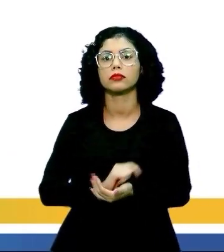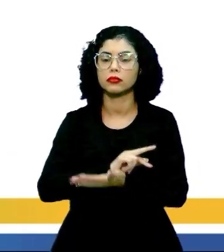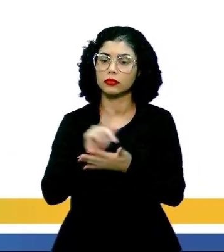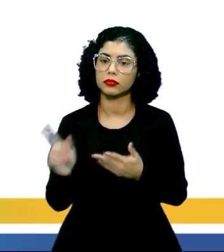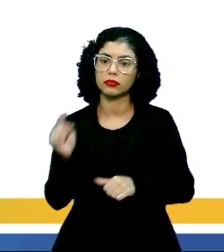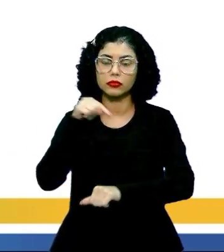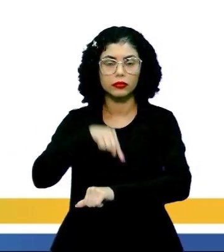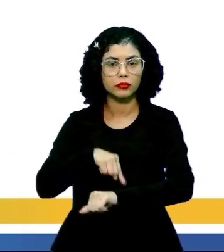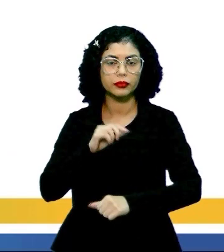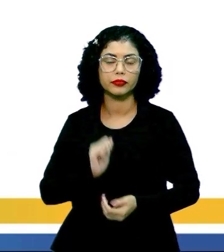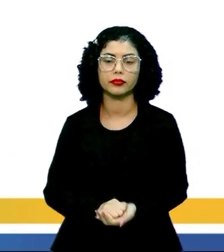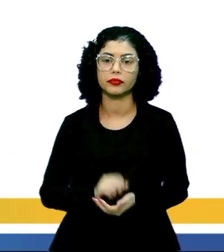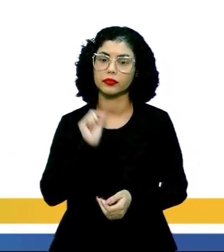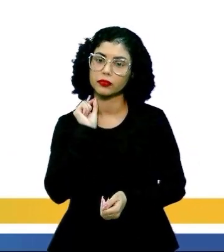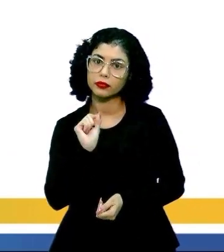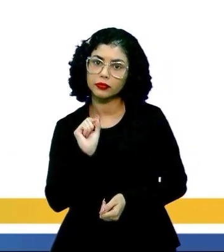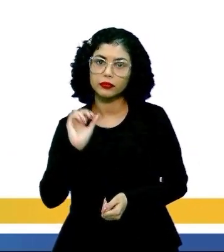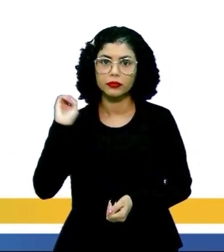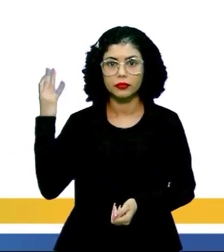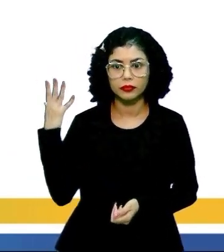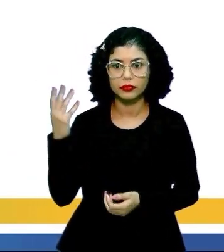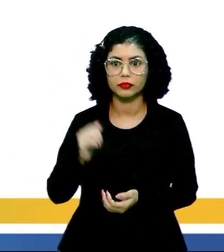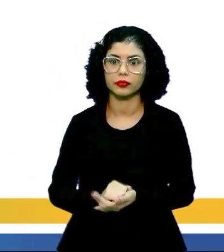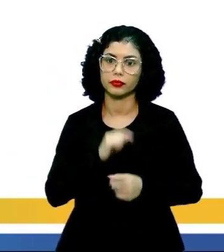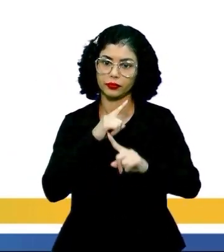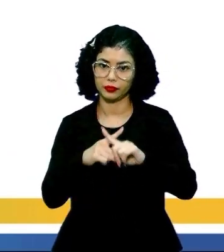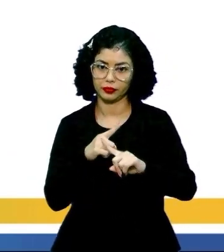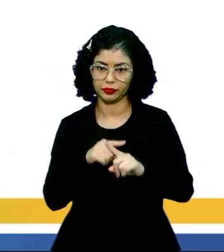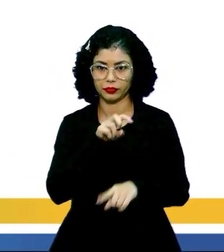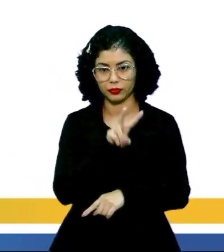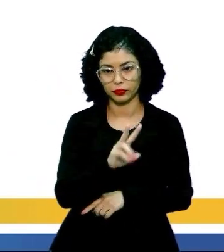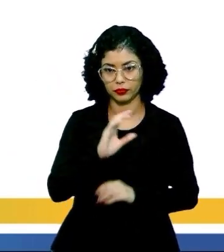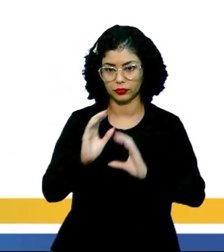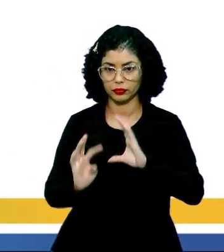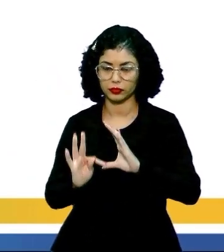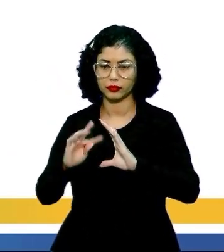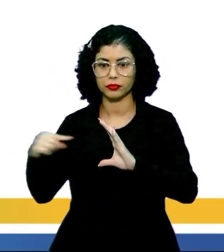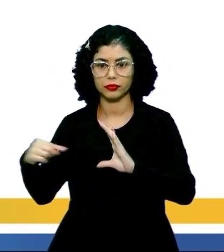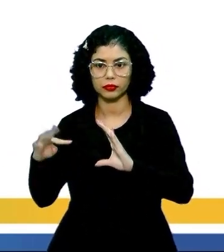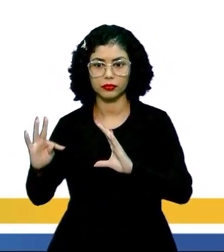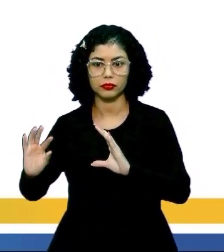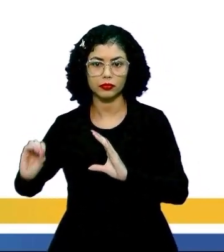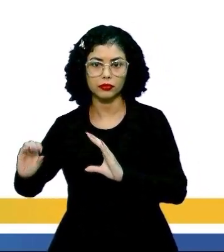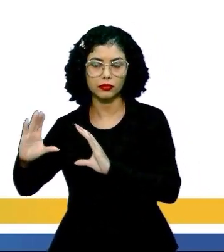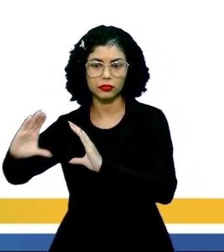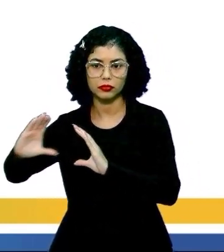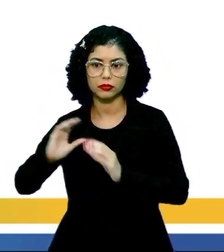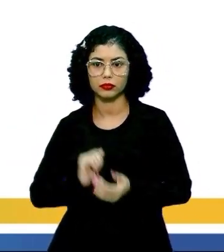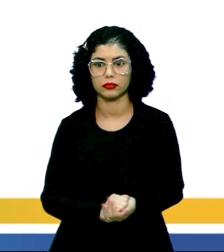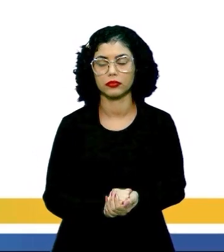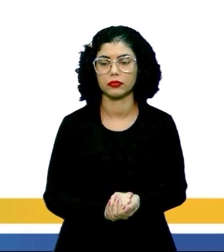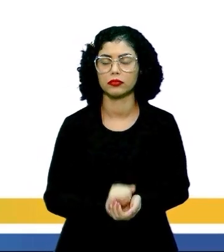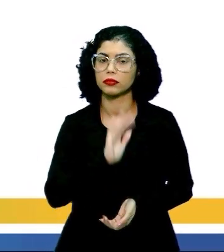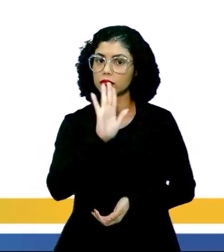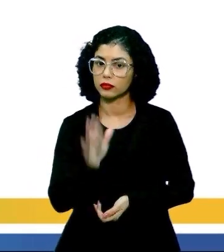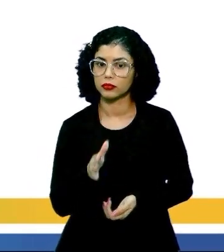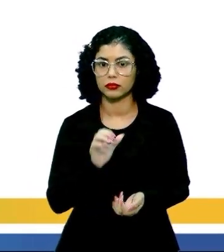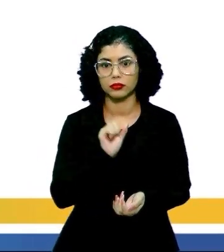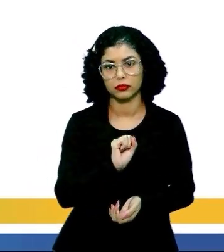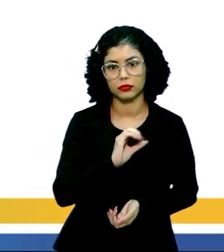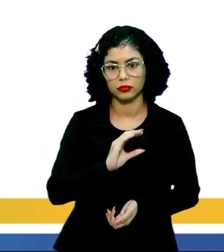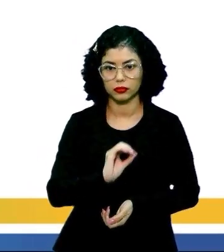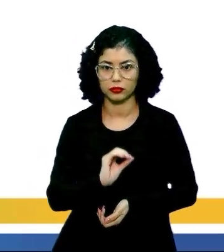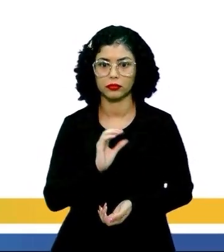tempo nos resultando uma velocidade vezes tempo menos tempo final menos tempo Inicial já o s -